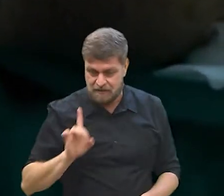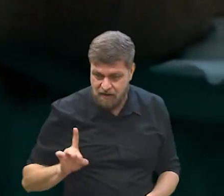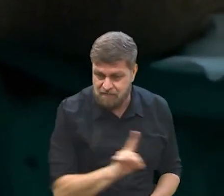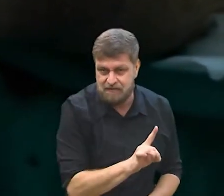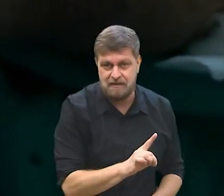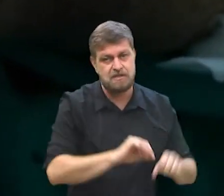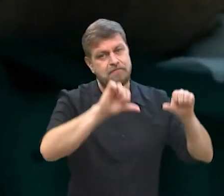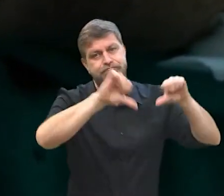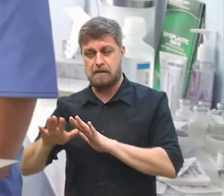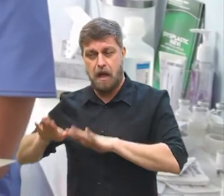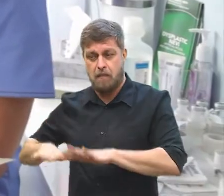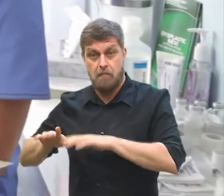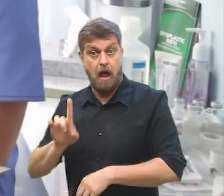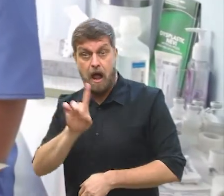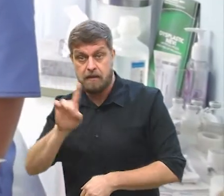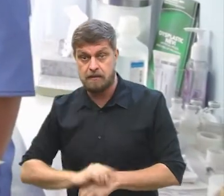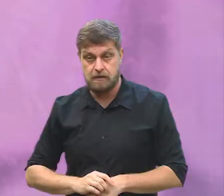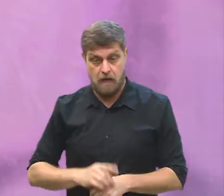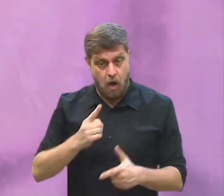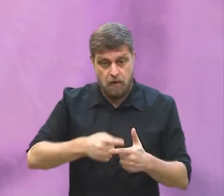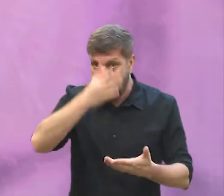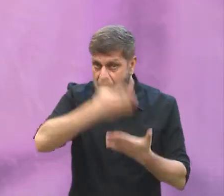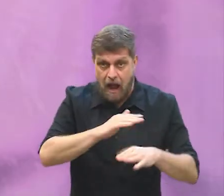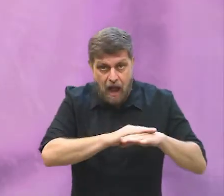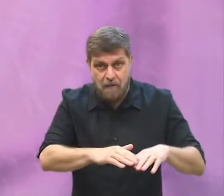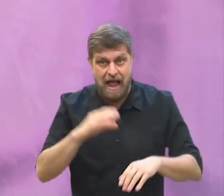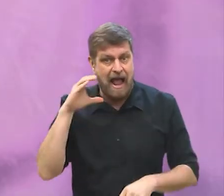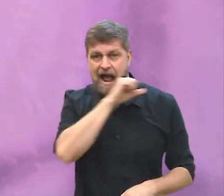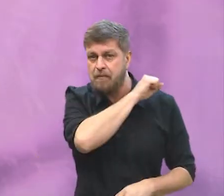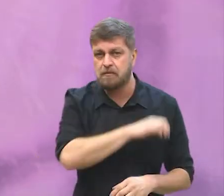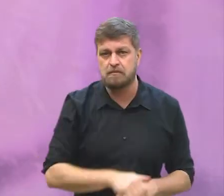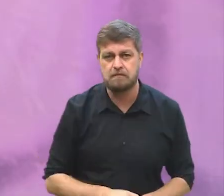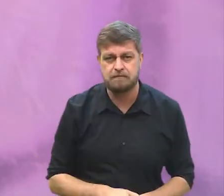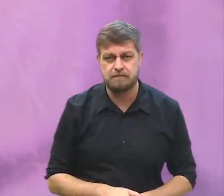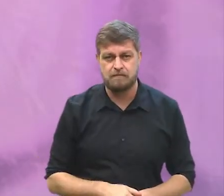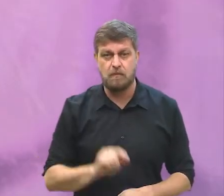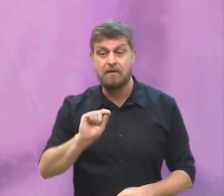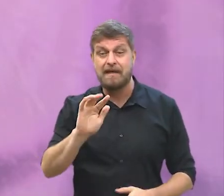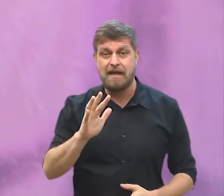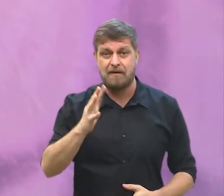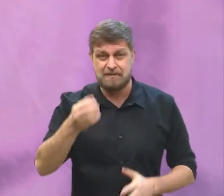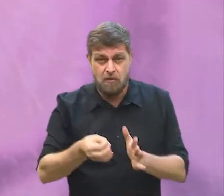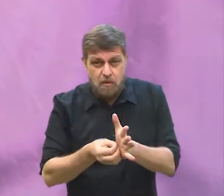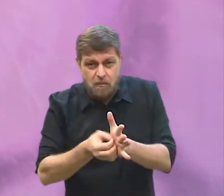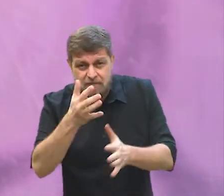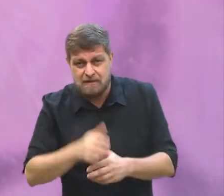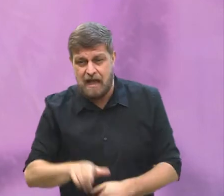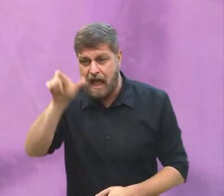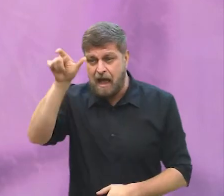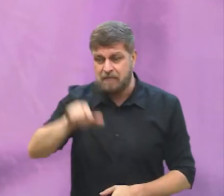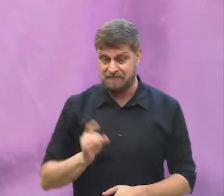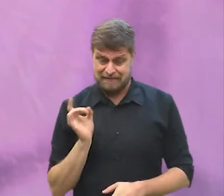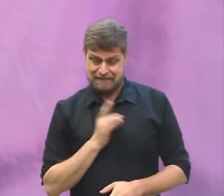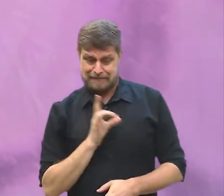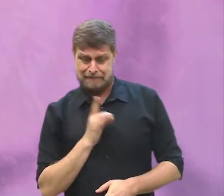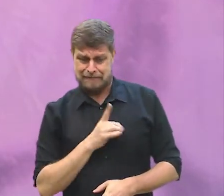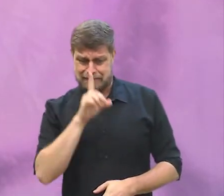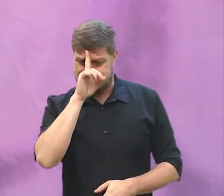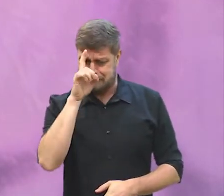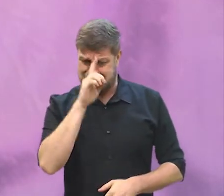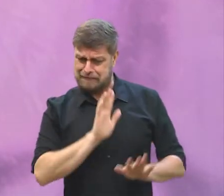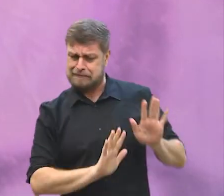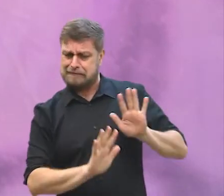vinha quando já estava numa situação mais crítica. Era a vesícula que estava... Se você tivesse uma primeira dor, você viria para o hospital, a pessoa estava segurando em